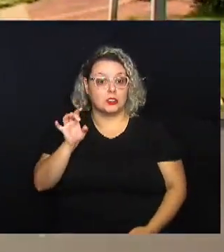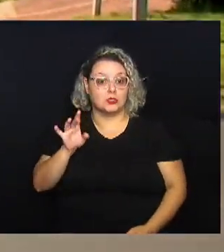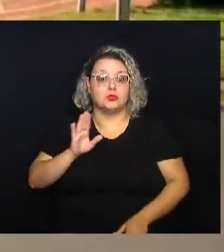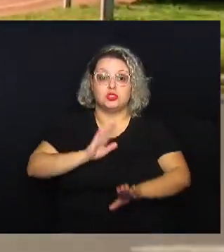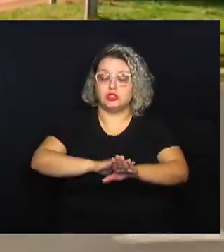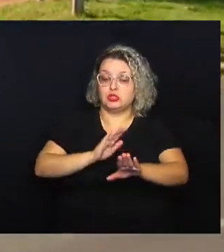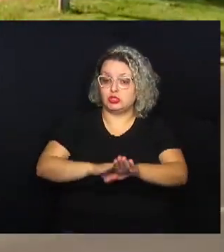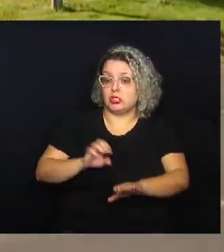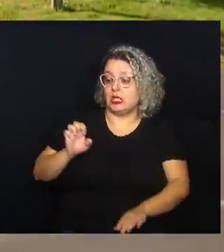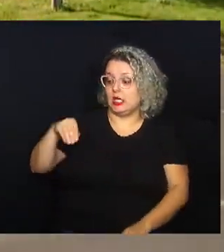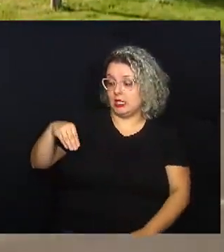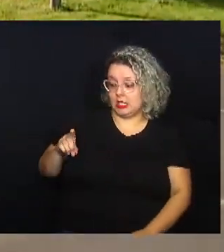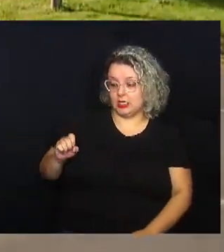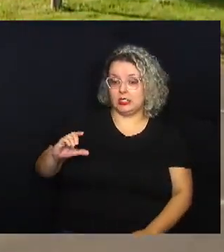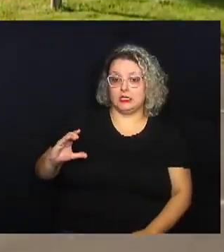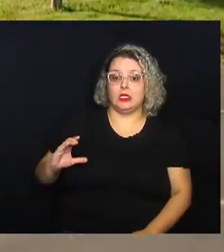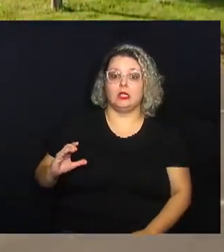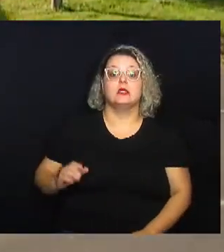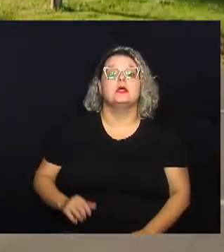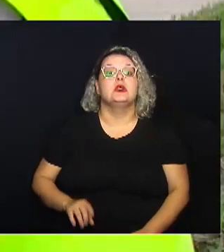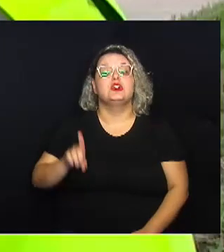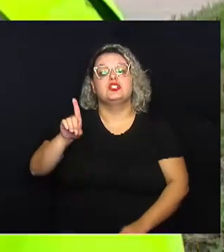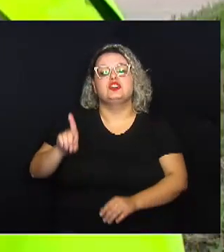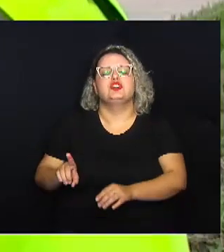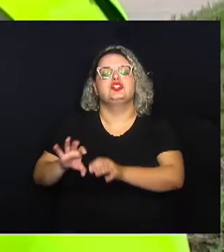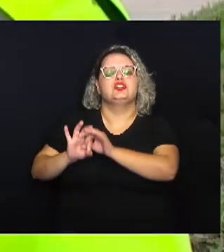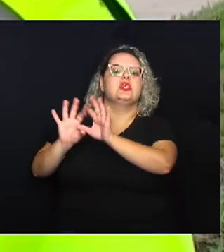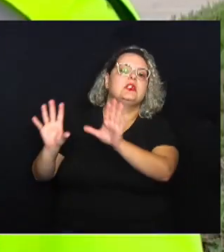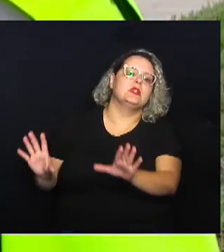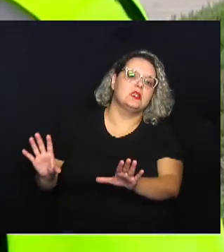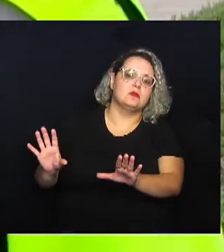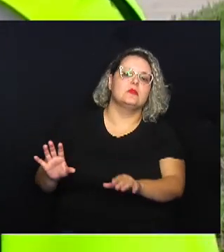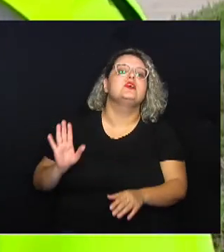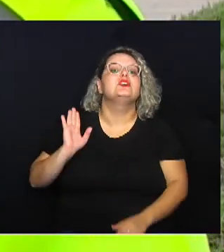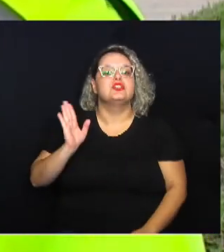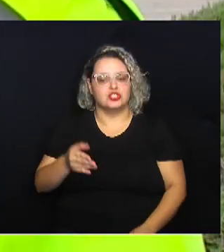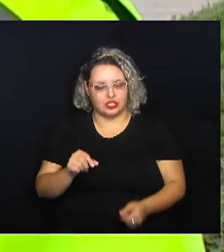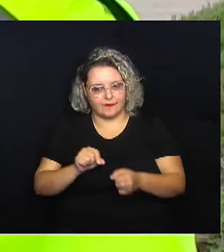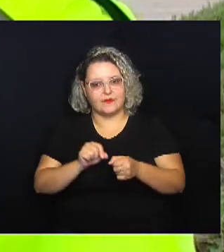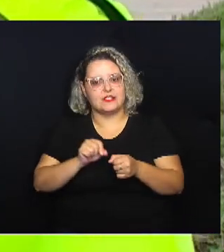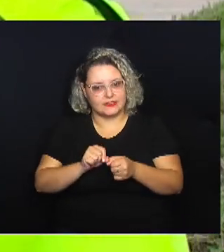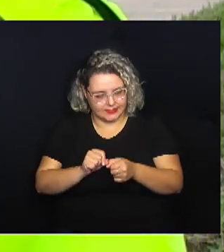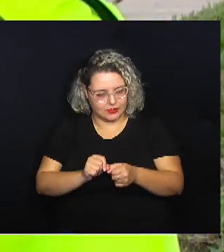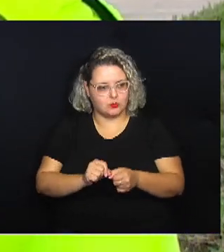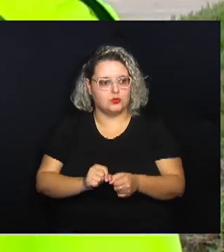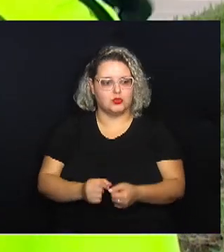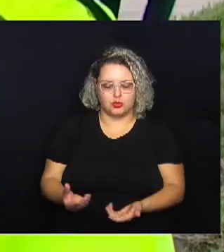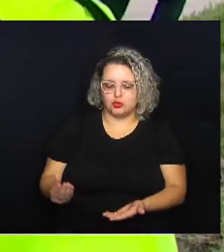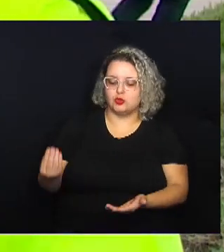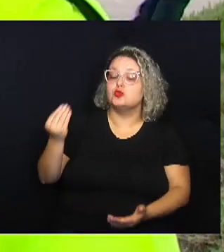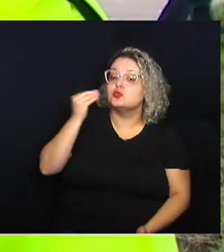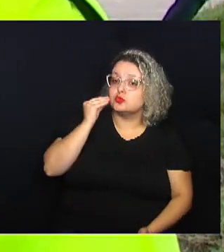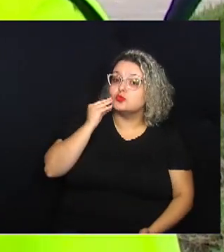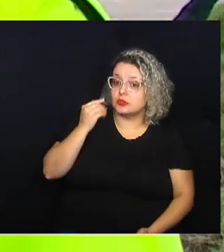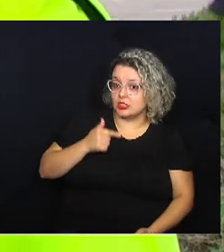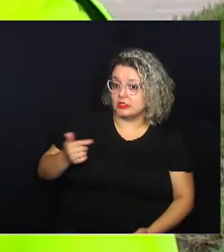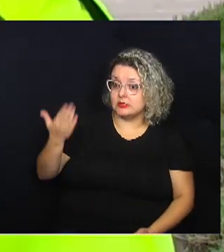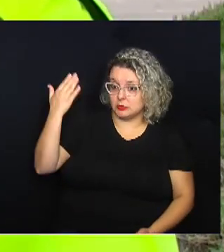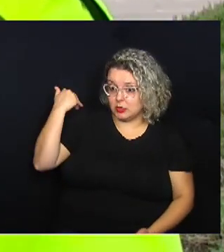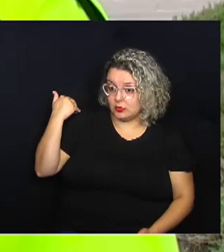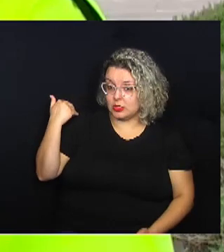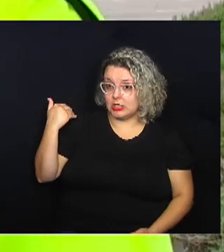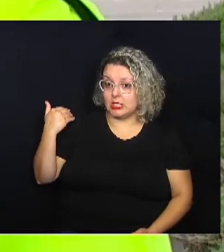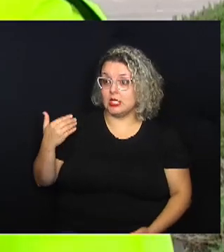piloto da emdec que foi batizada de direita livre já realizamos um teste na semana passada na quinta-feira e agora nós vamos realizar